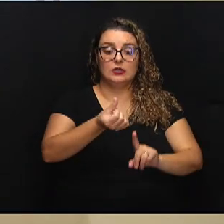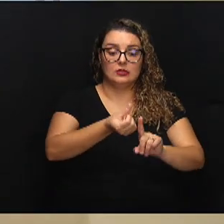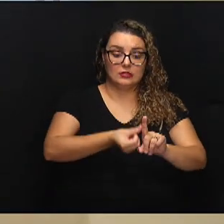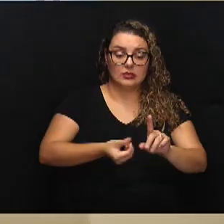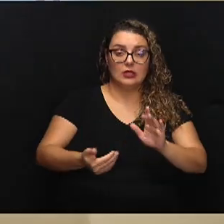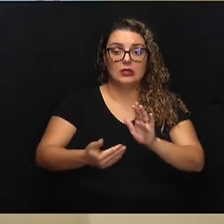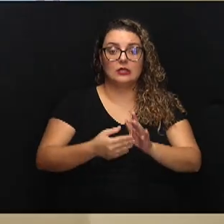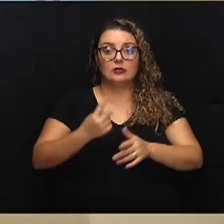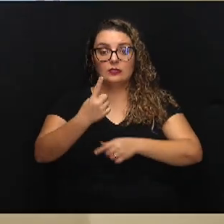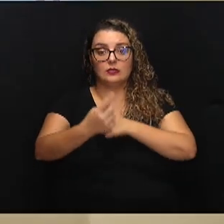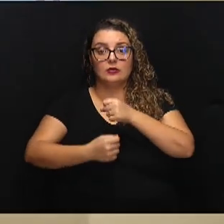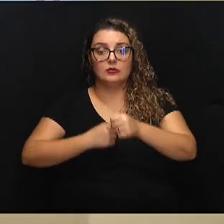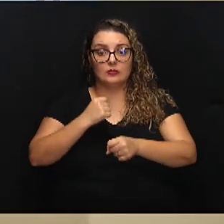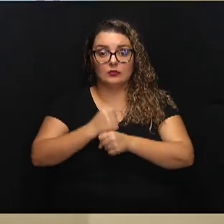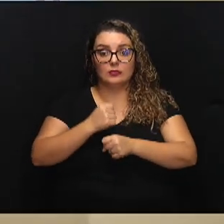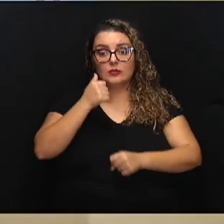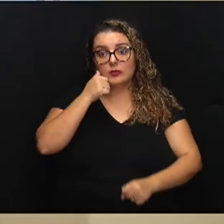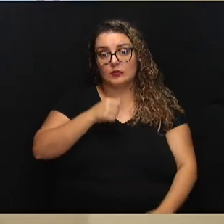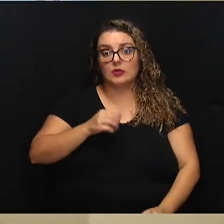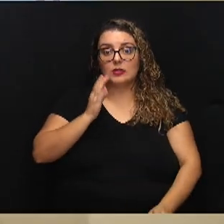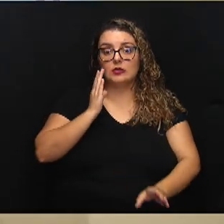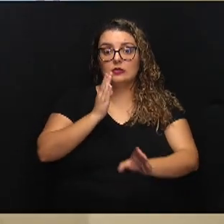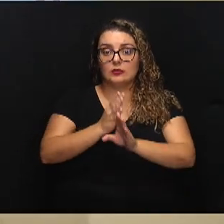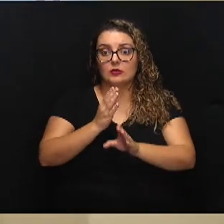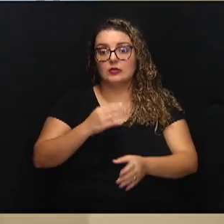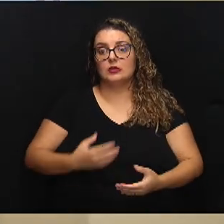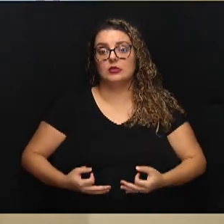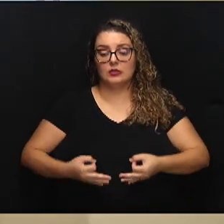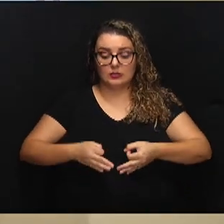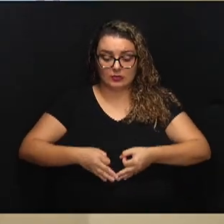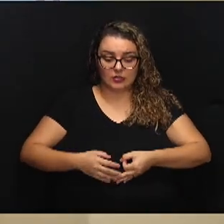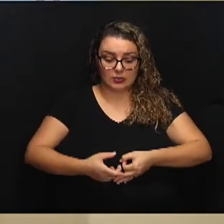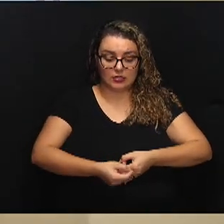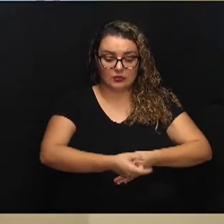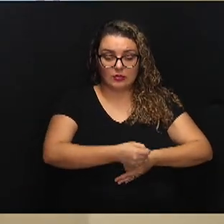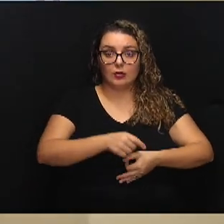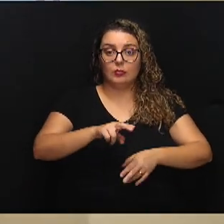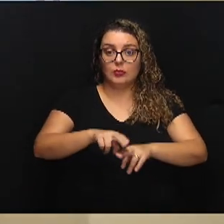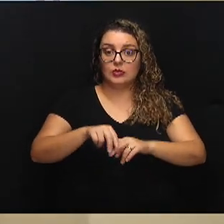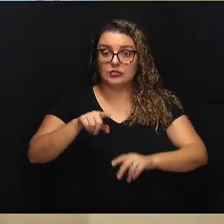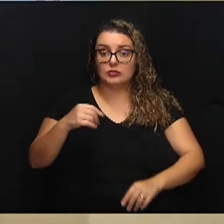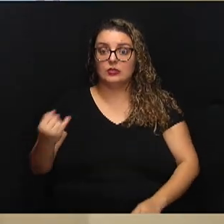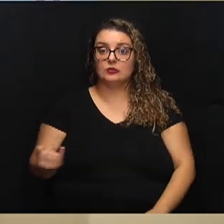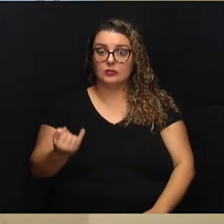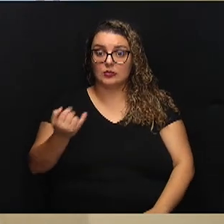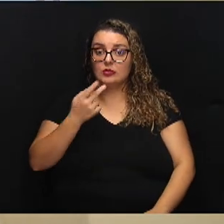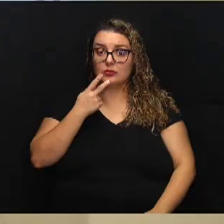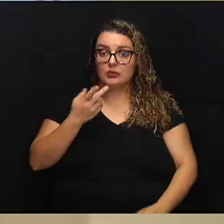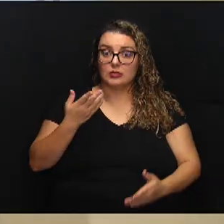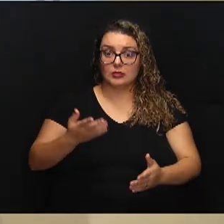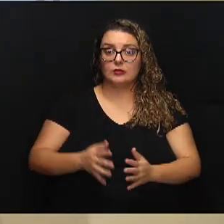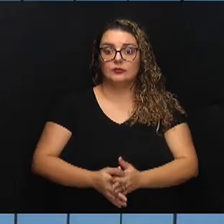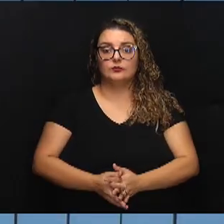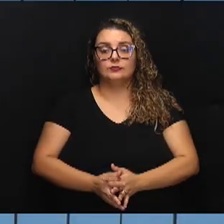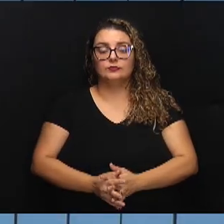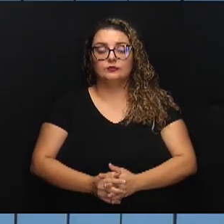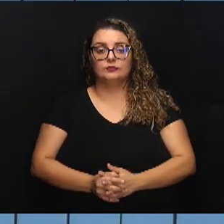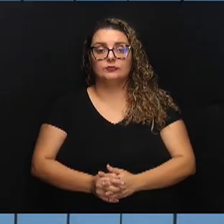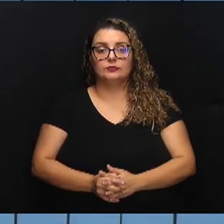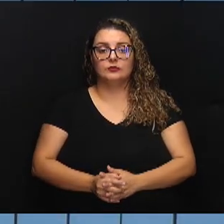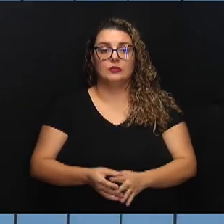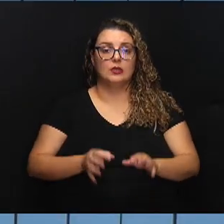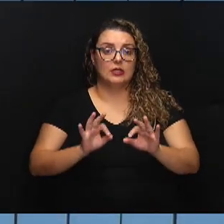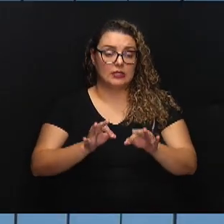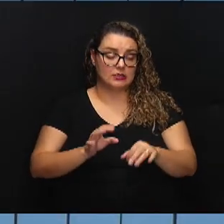1 ano, para a mulher descobrir que tem um câncer de ovário. Então, por isso que é tão importante a gente falar sobre ele.